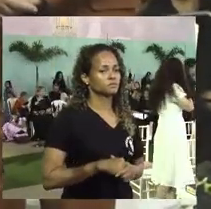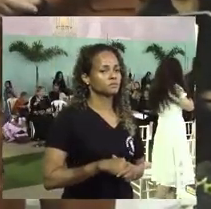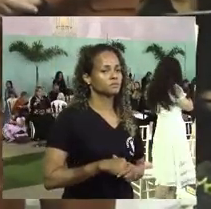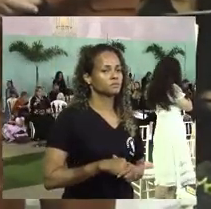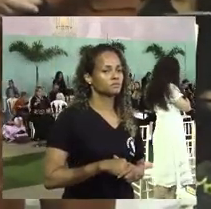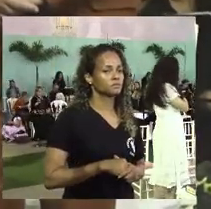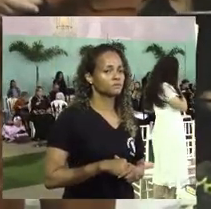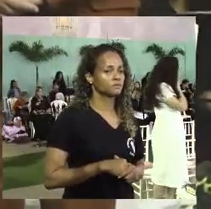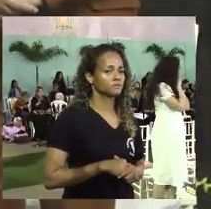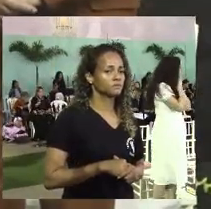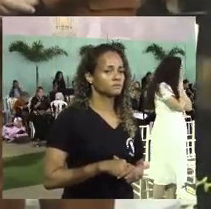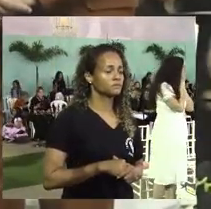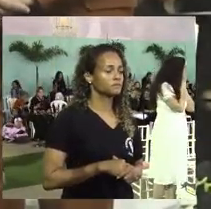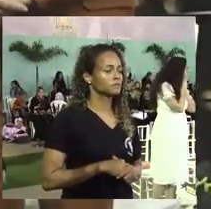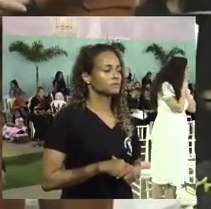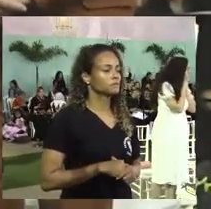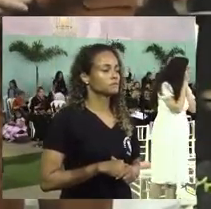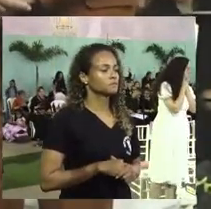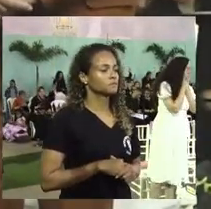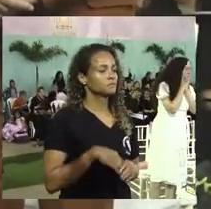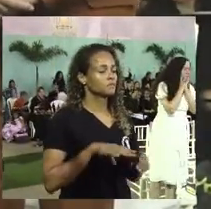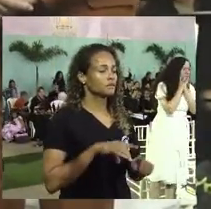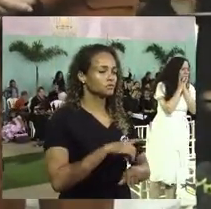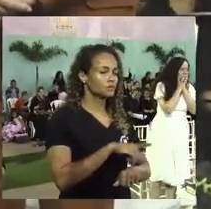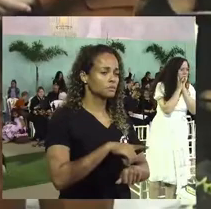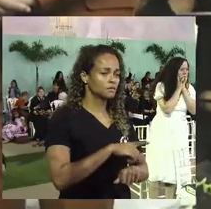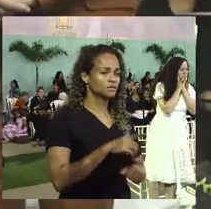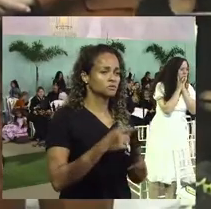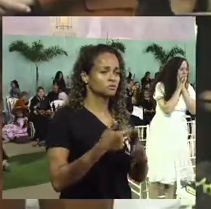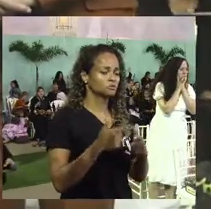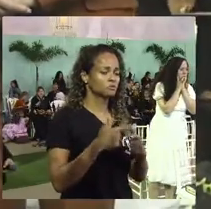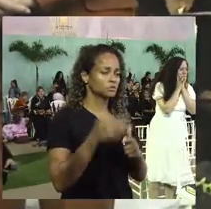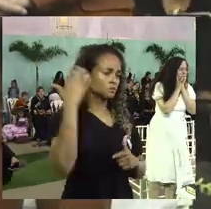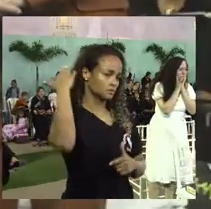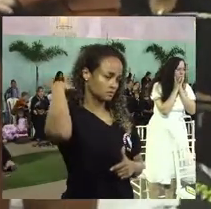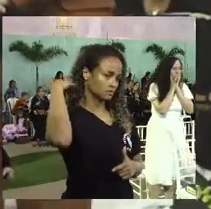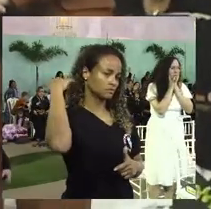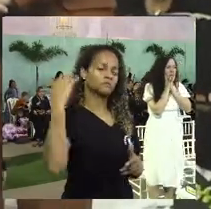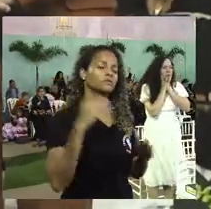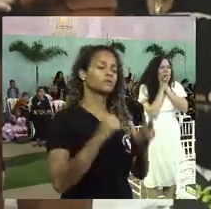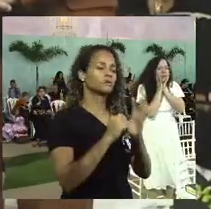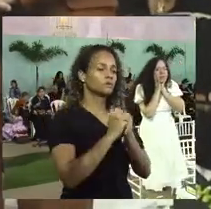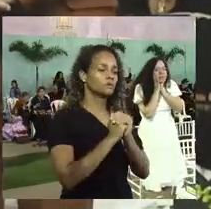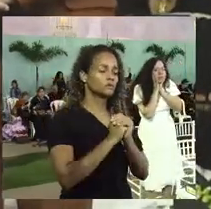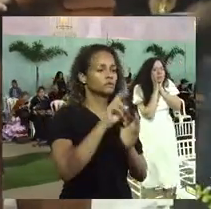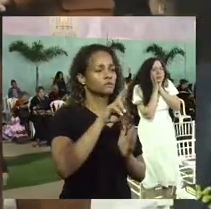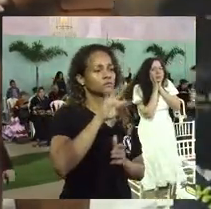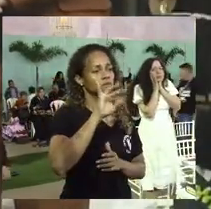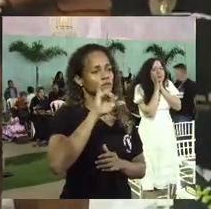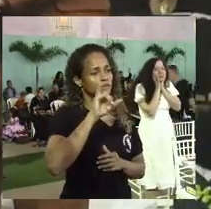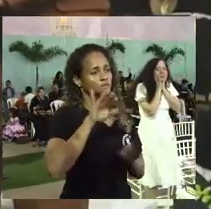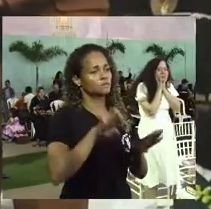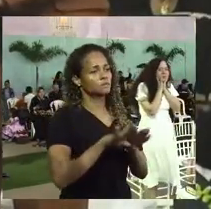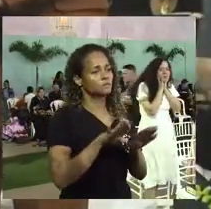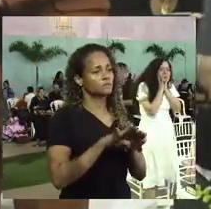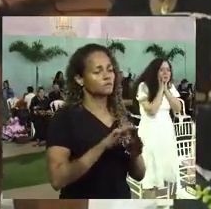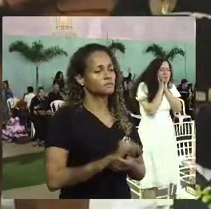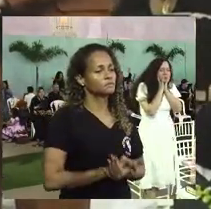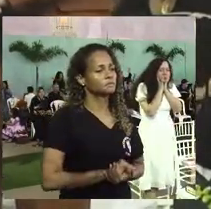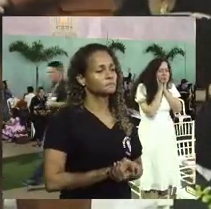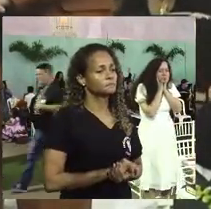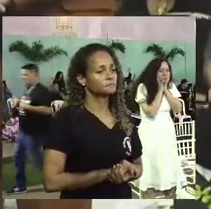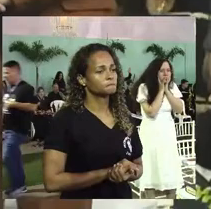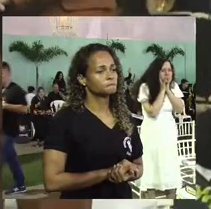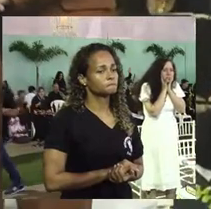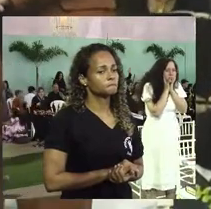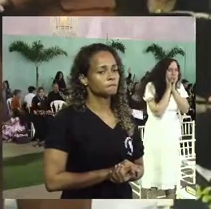ainda pelo sul do jeito com diabetes gente com problema de coluna igual a hora na UTI vai ser rápido corra traga as almas